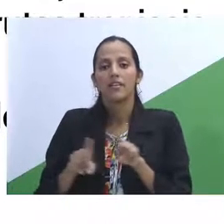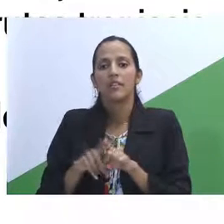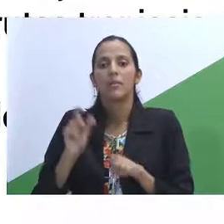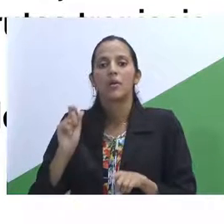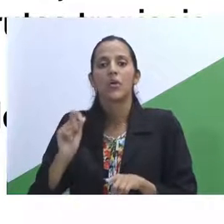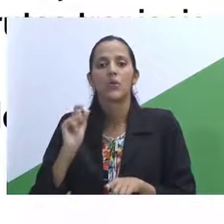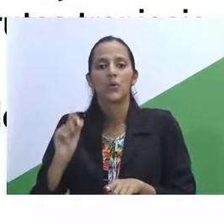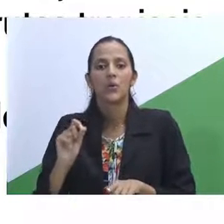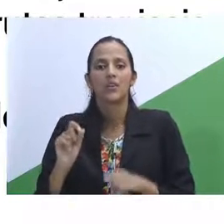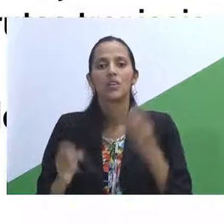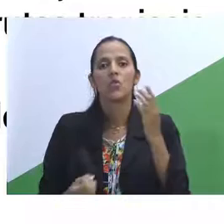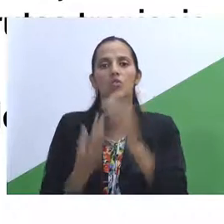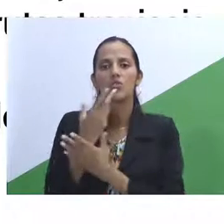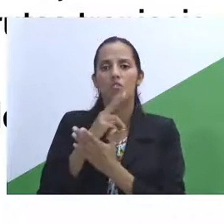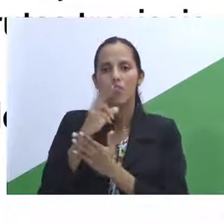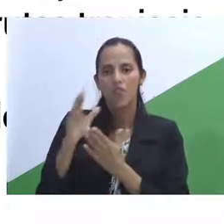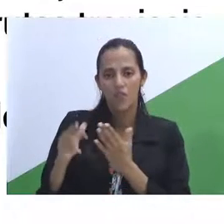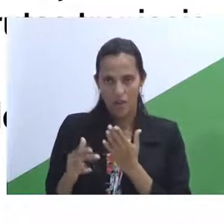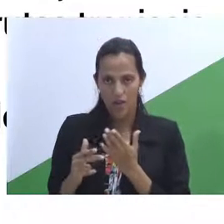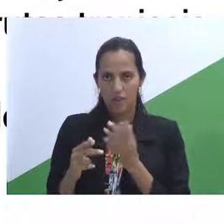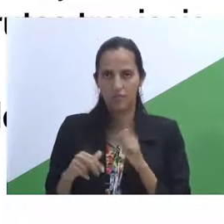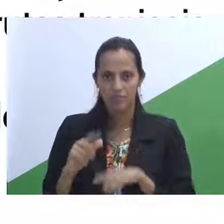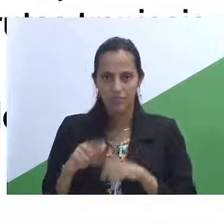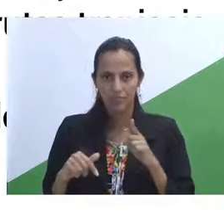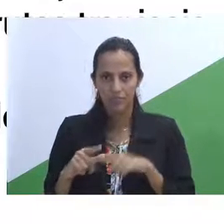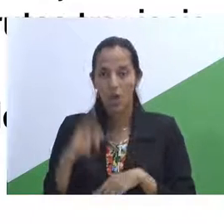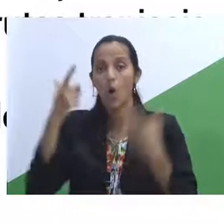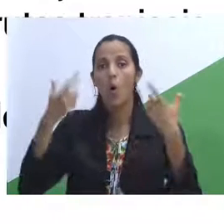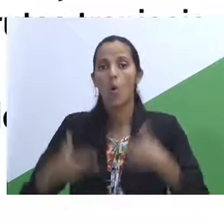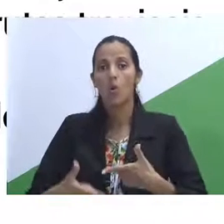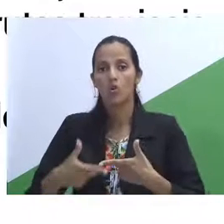do Cacau, né? Na Bahia. Então, quer dizer,